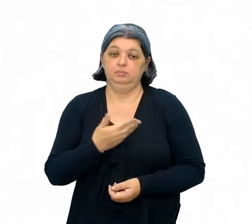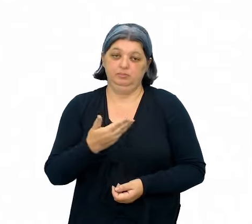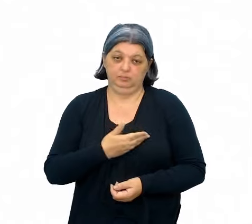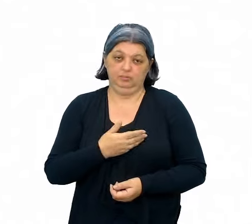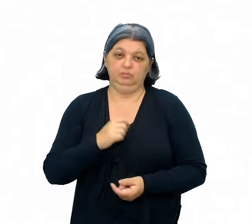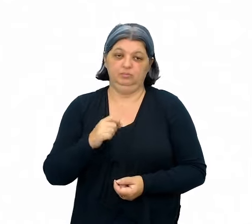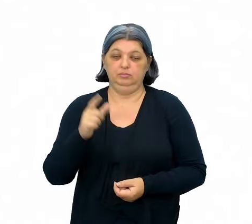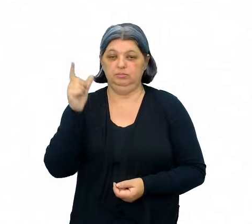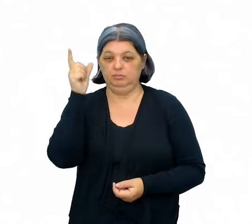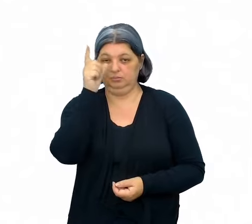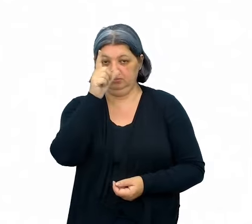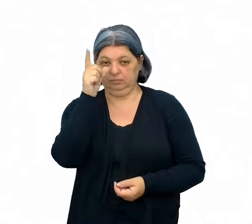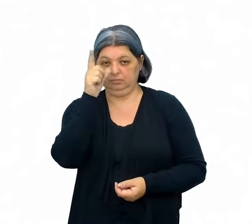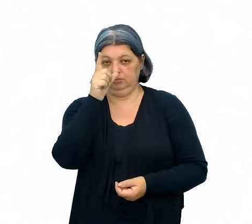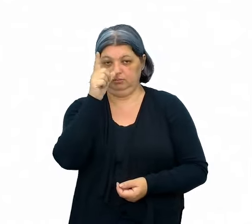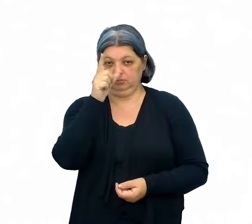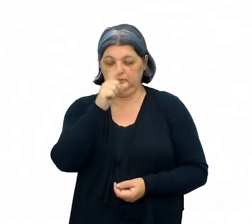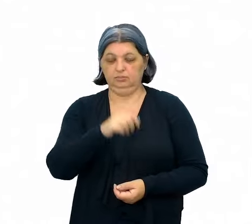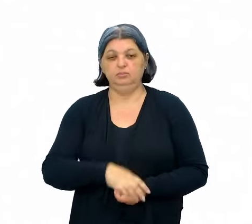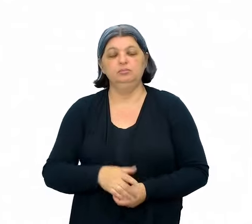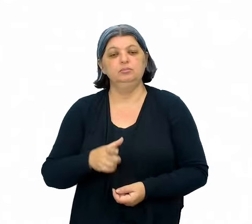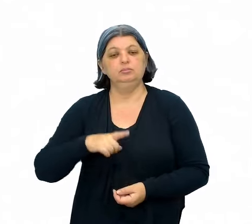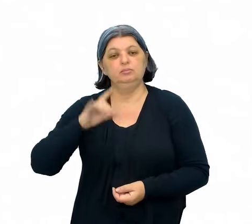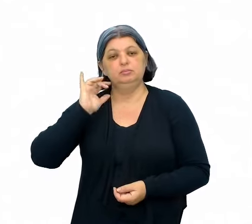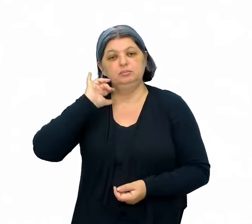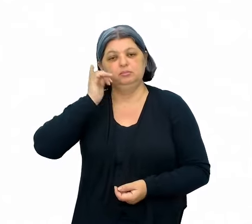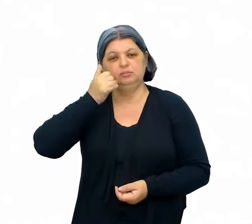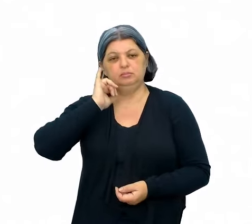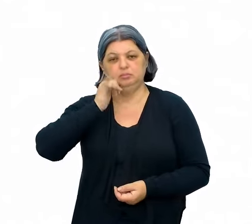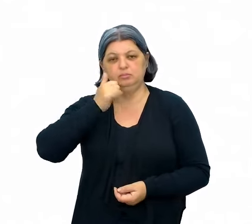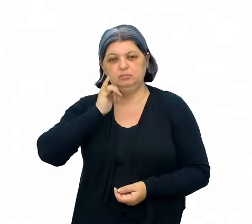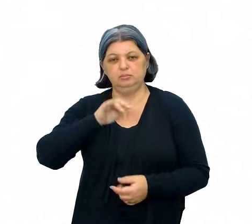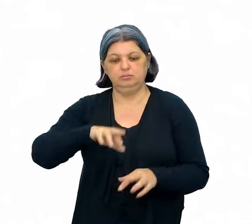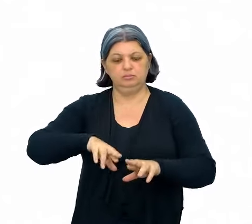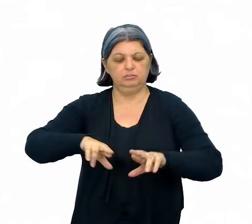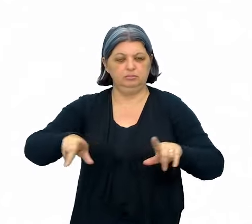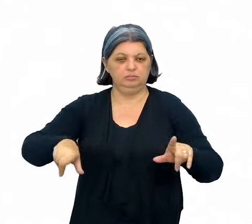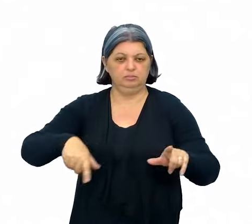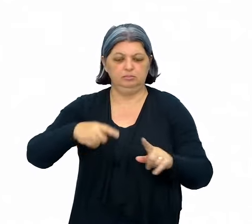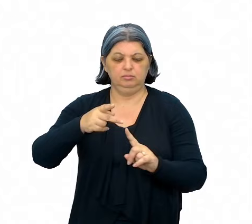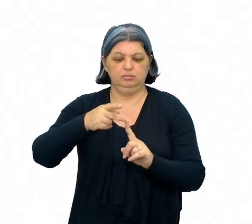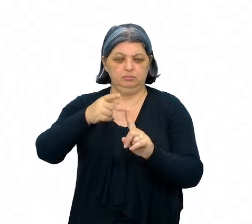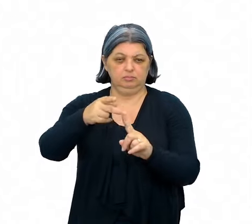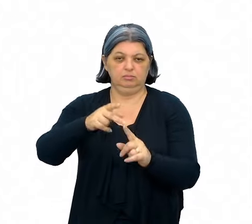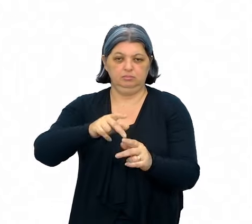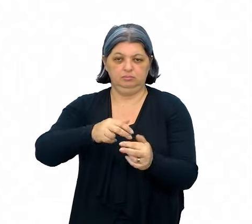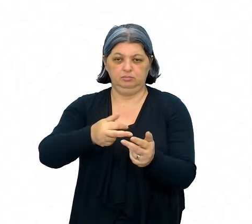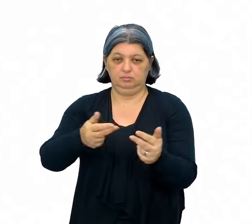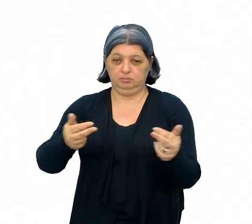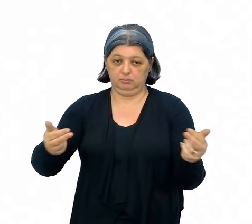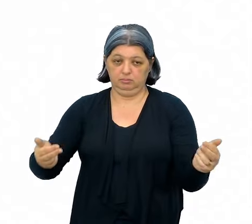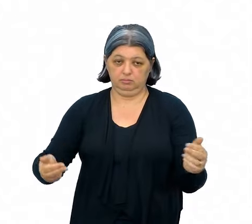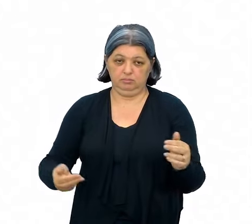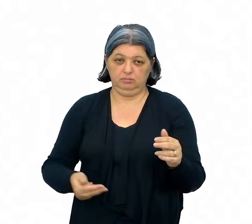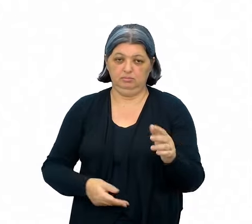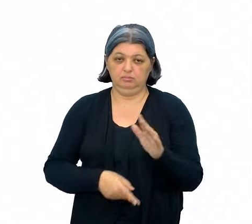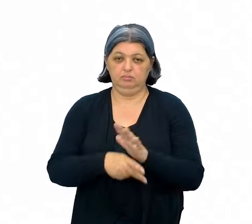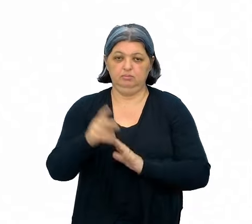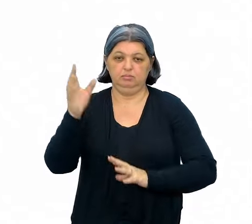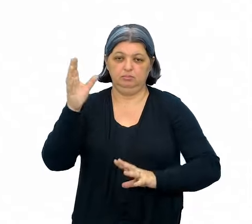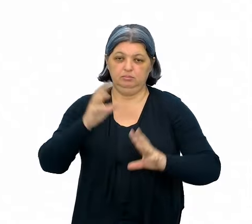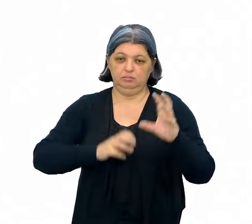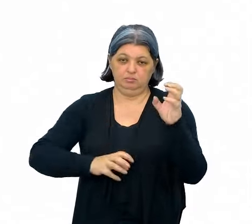do Guaraná. Ela tem uma narrativa diferente, outros personagens, um conflito assustador e